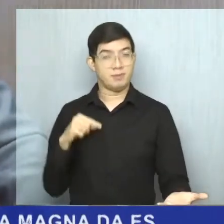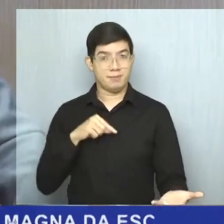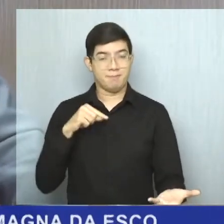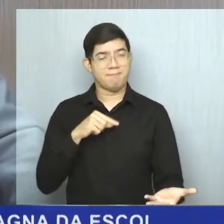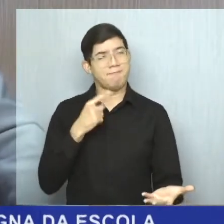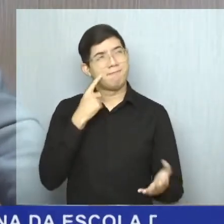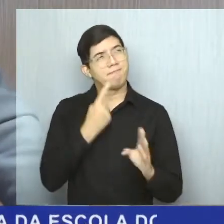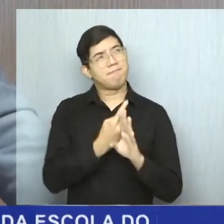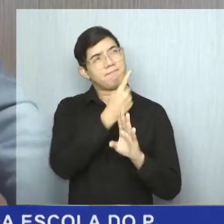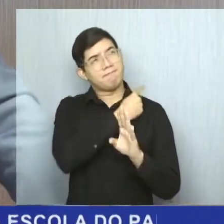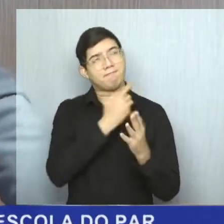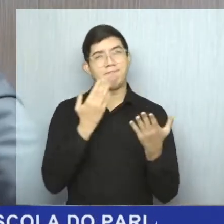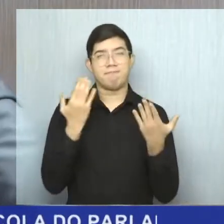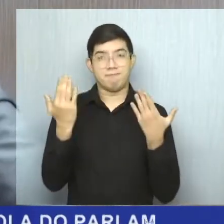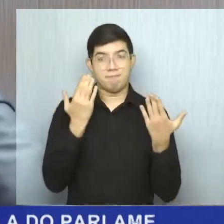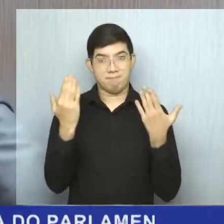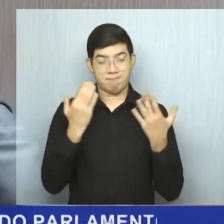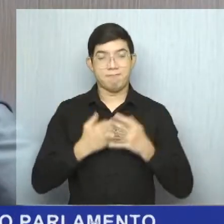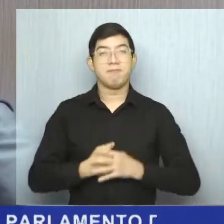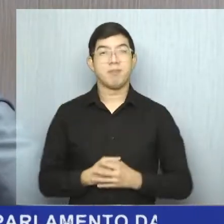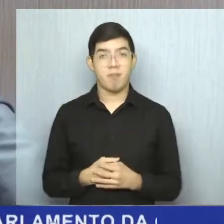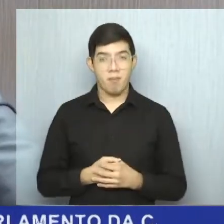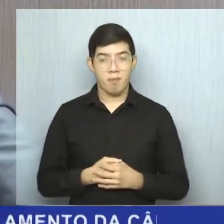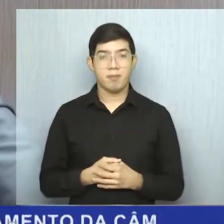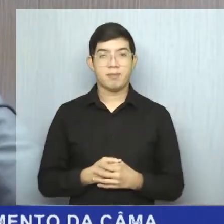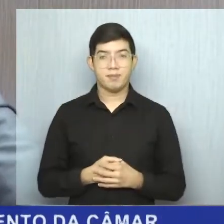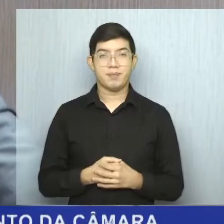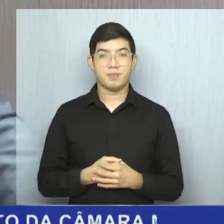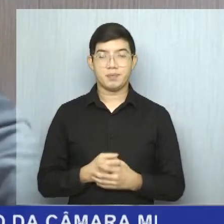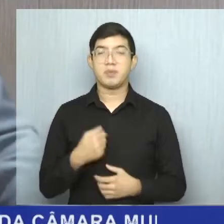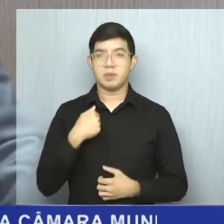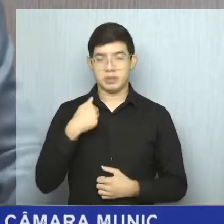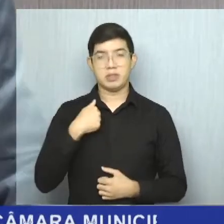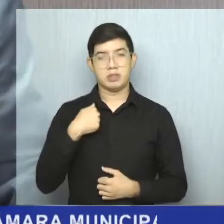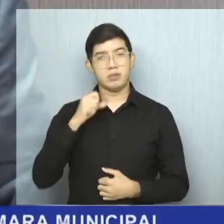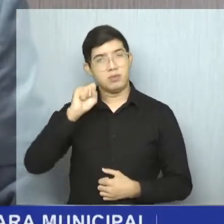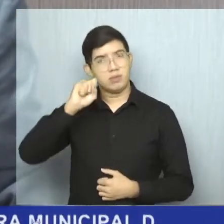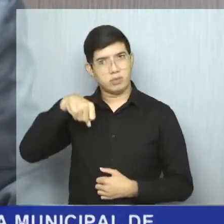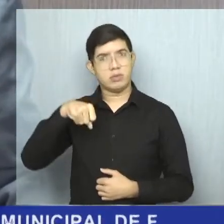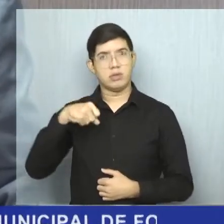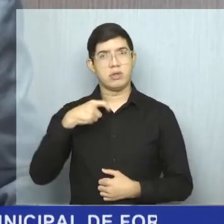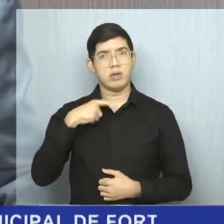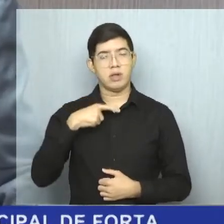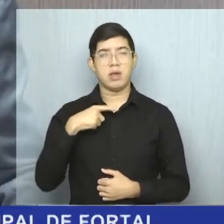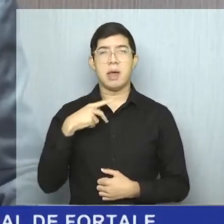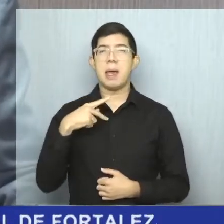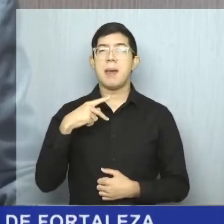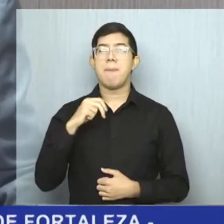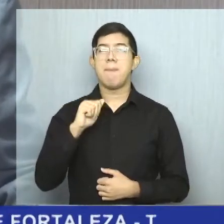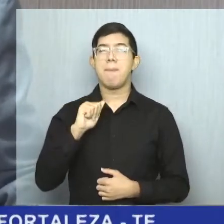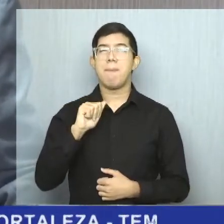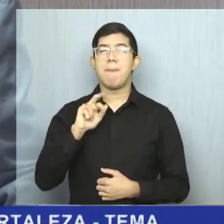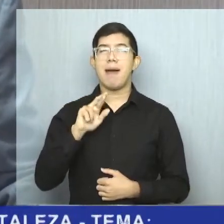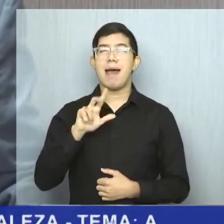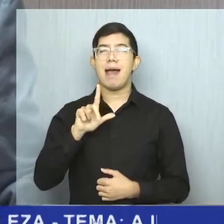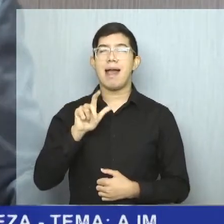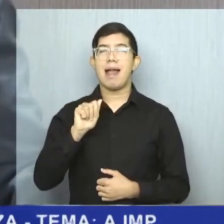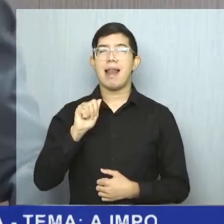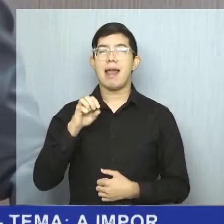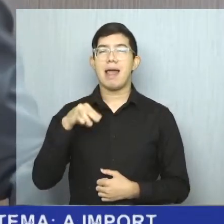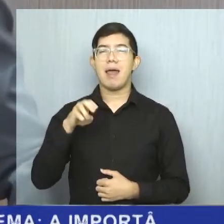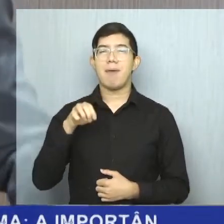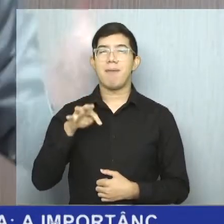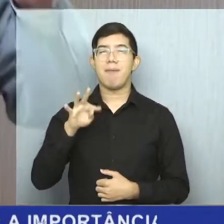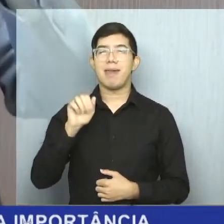e isso nós devemos ao parlamentarismo, e aí sim eu sou parlamentarista, o Brasil passou quase 60 anos de